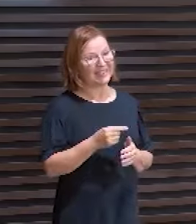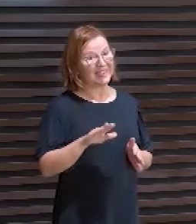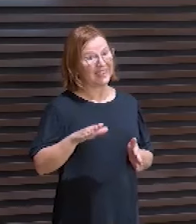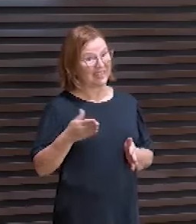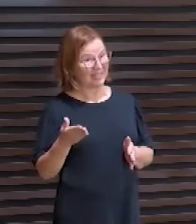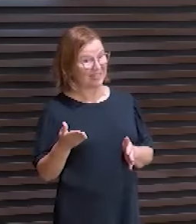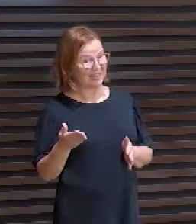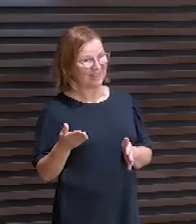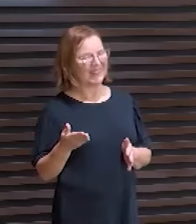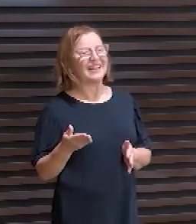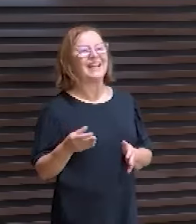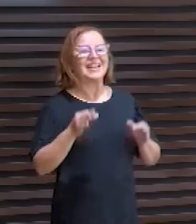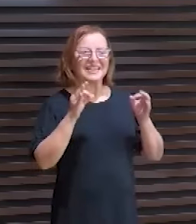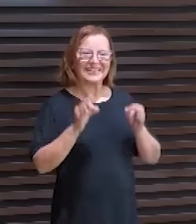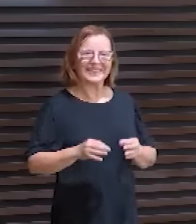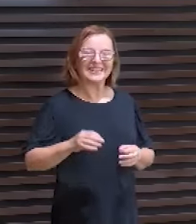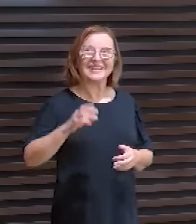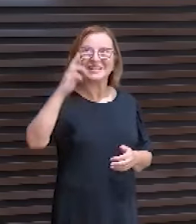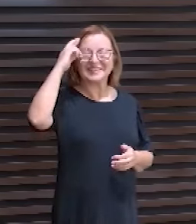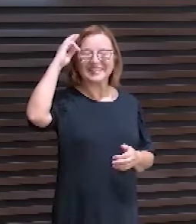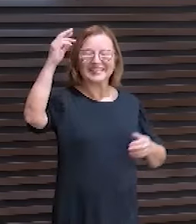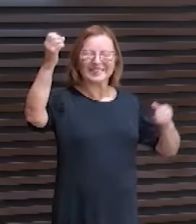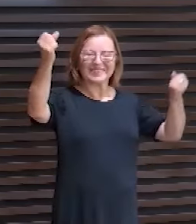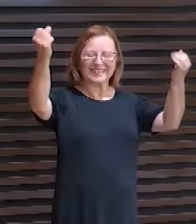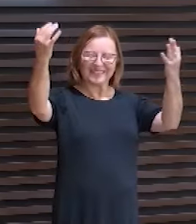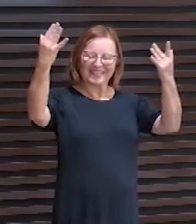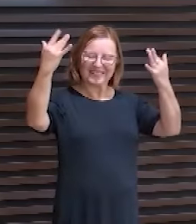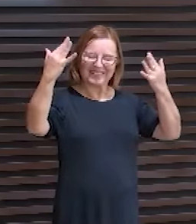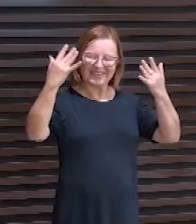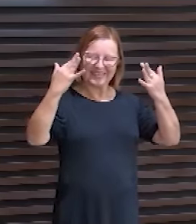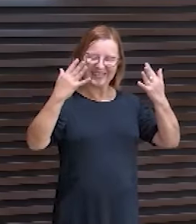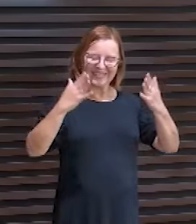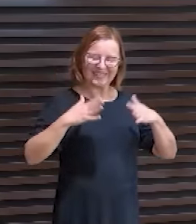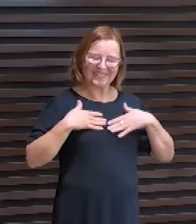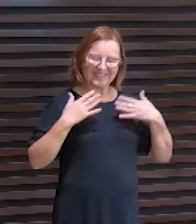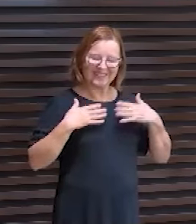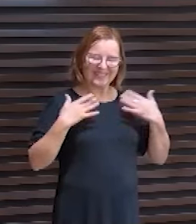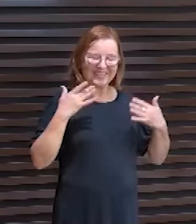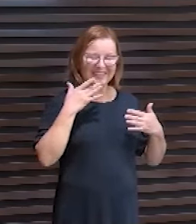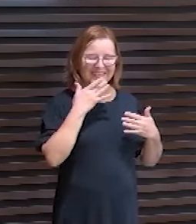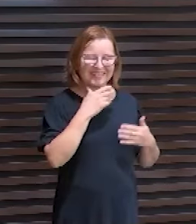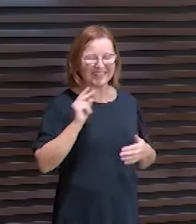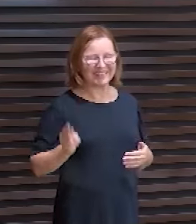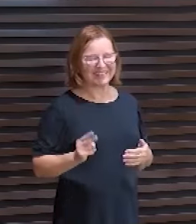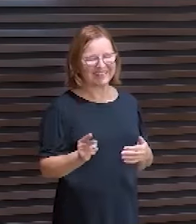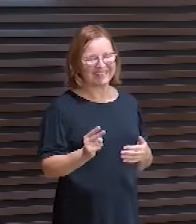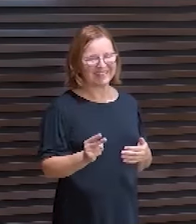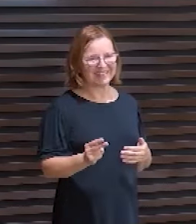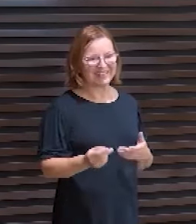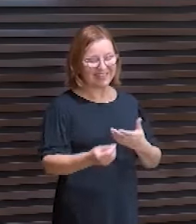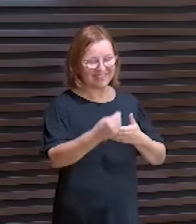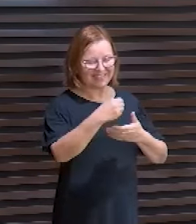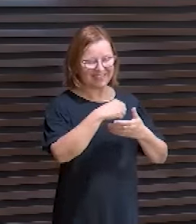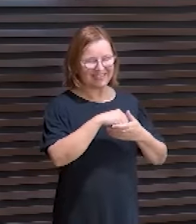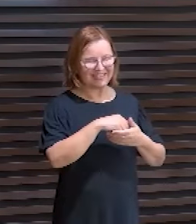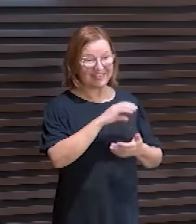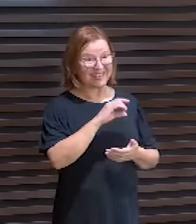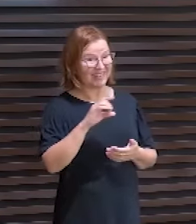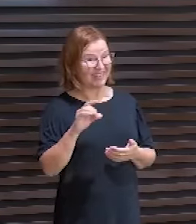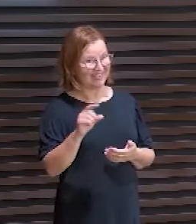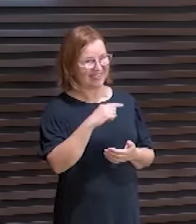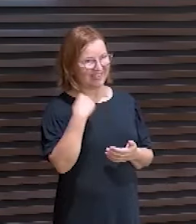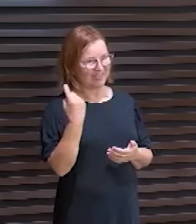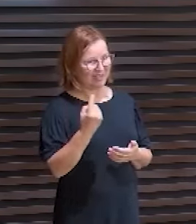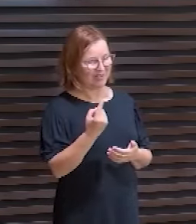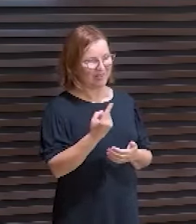que o Senhor vai derramar alegrias e delícias perpetuamente dentro de cada um de nós o